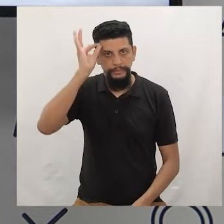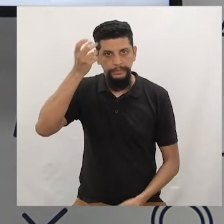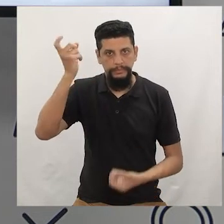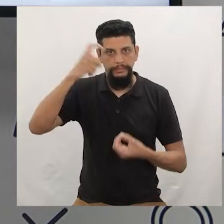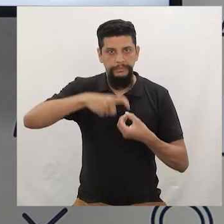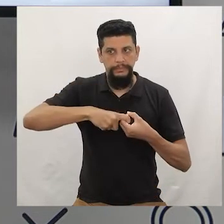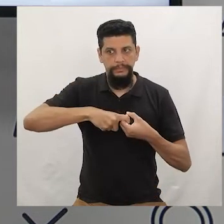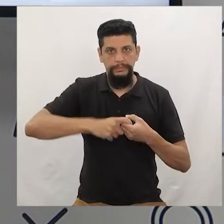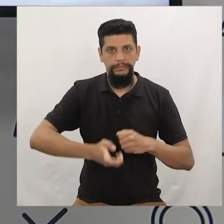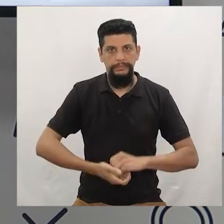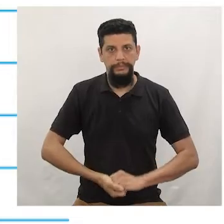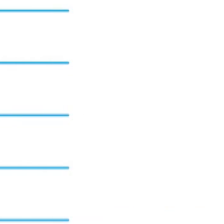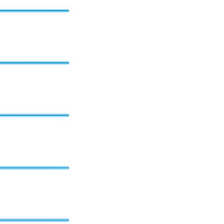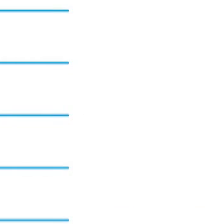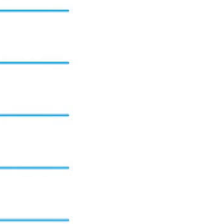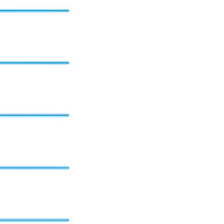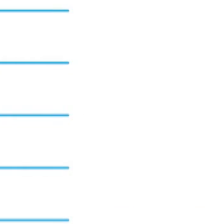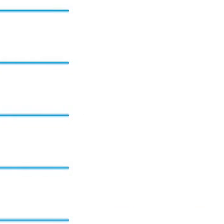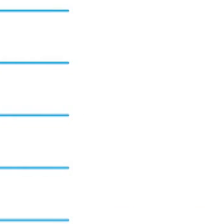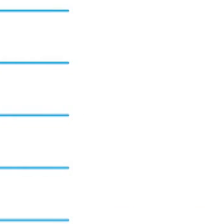E logo voltamos.